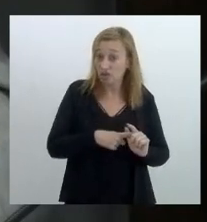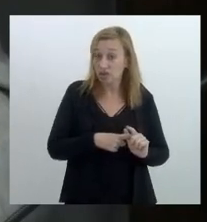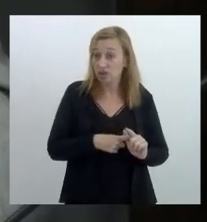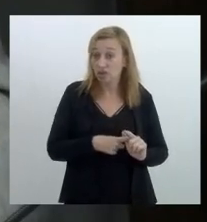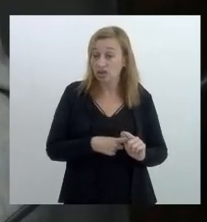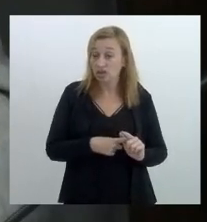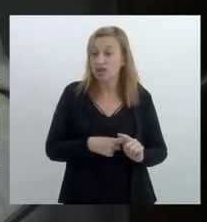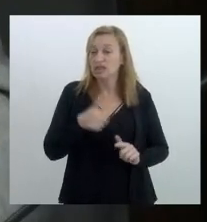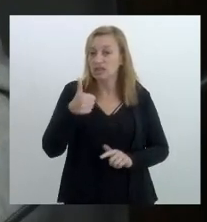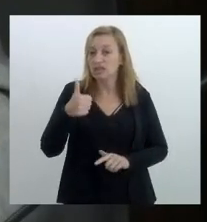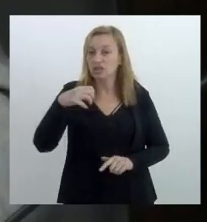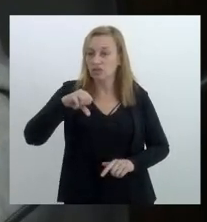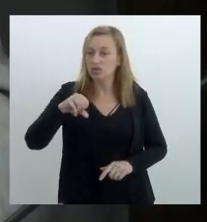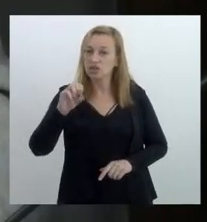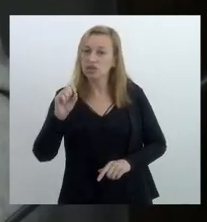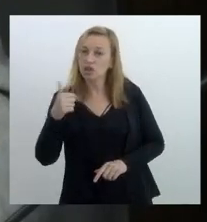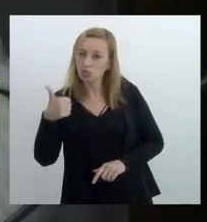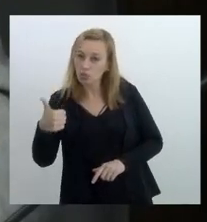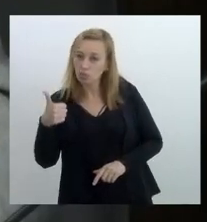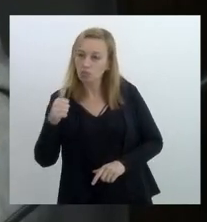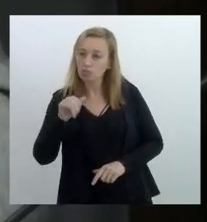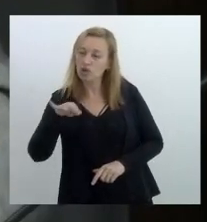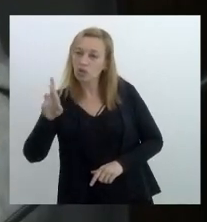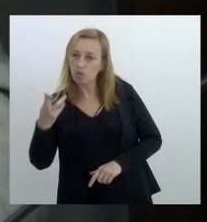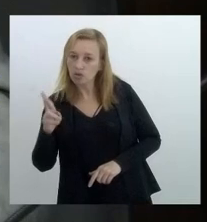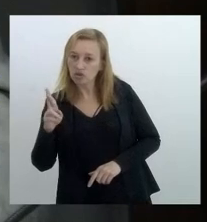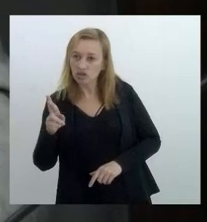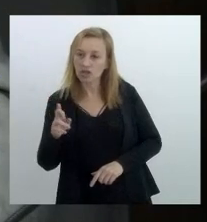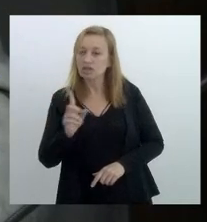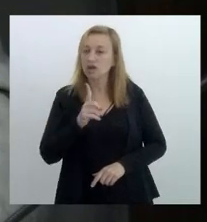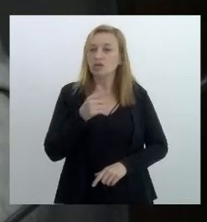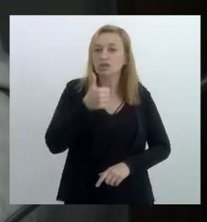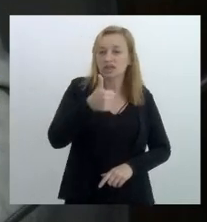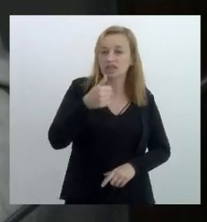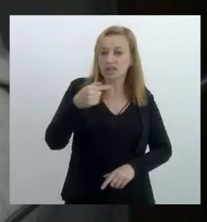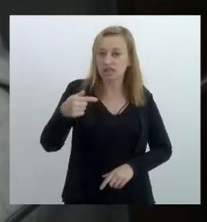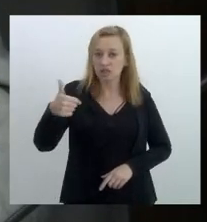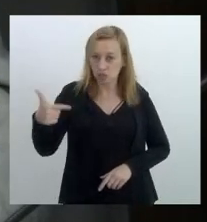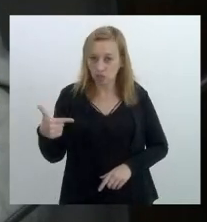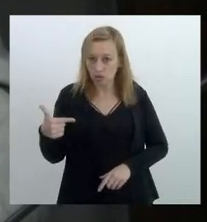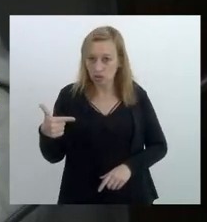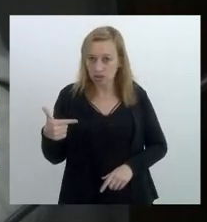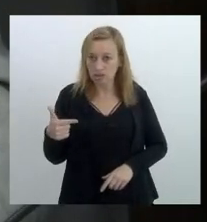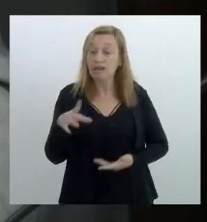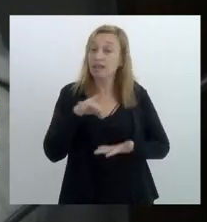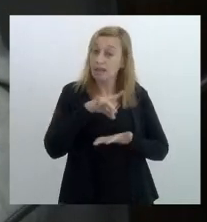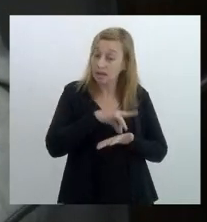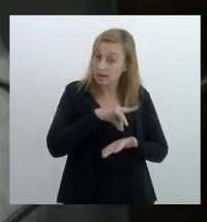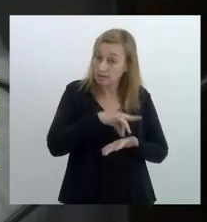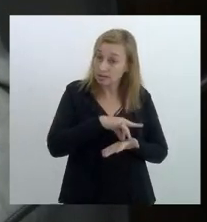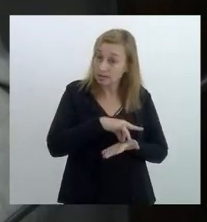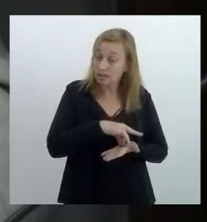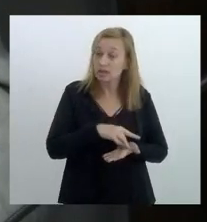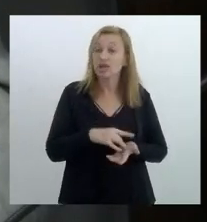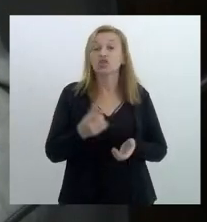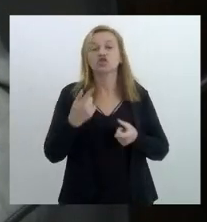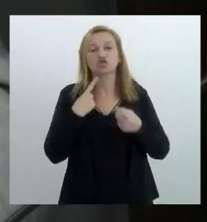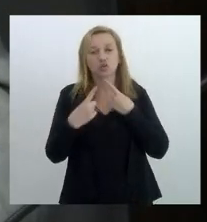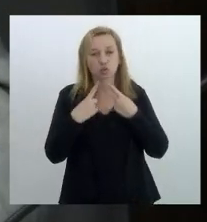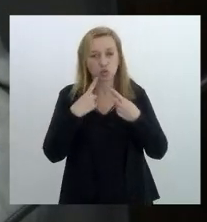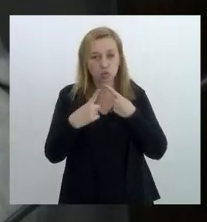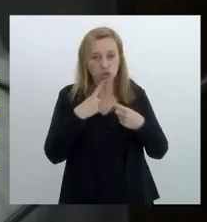de 191 bilhões de reais, não 172. Na realidade, na rediscussão